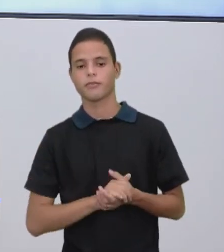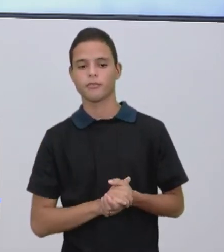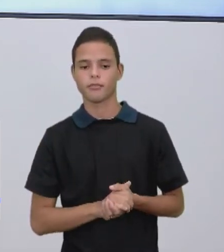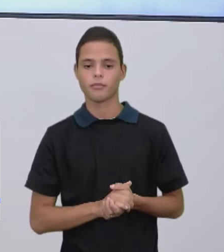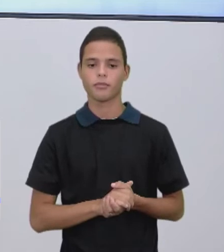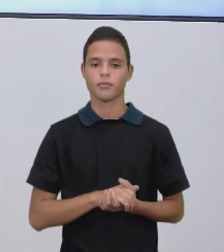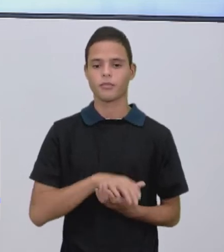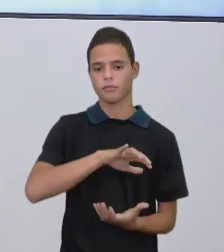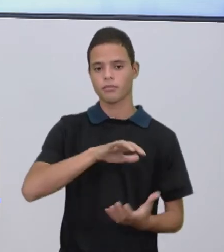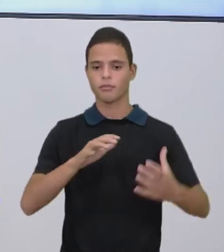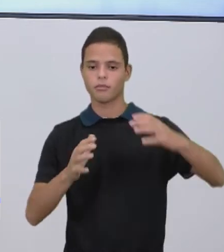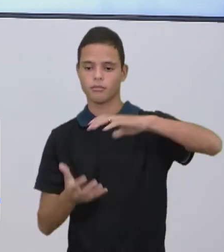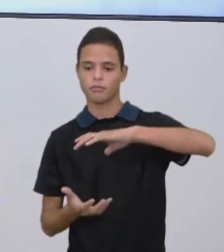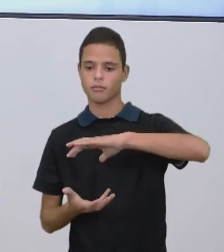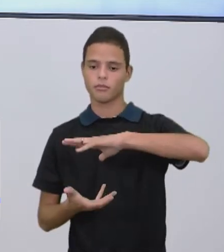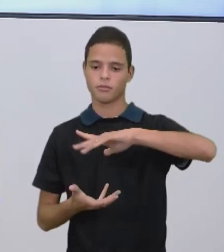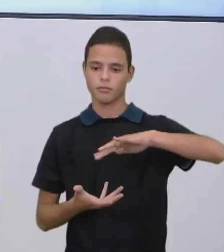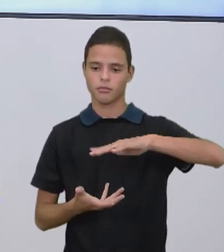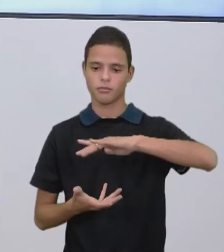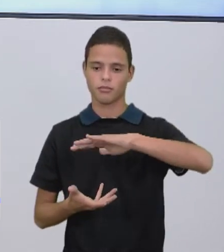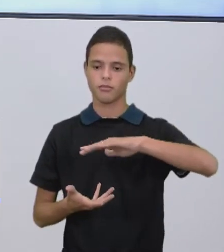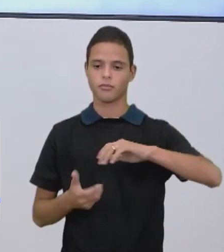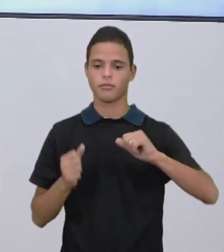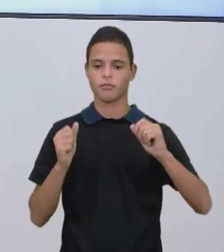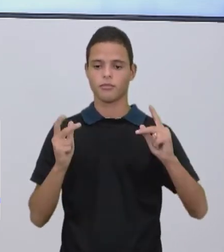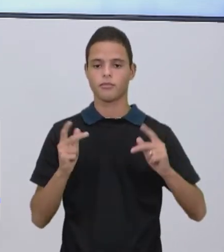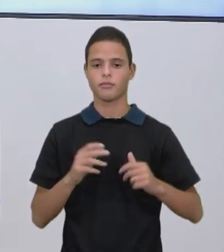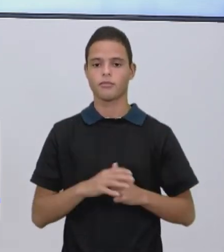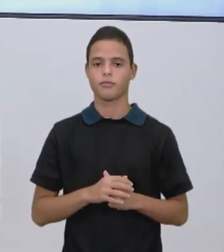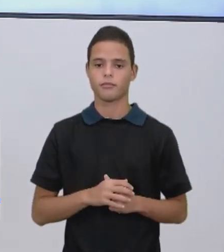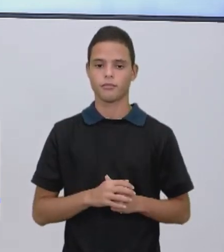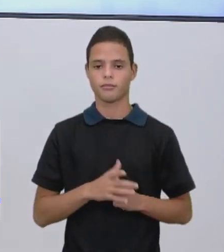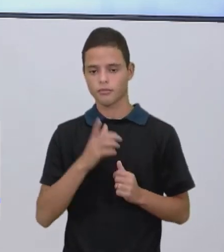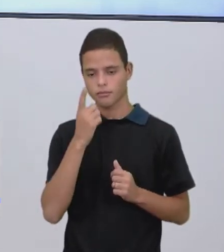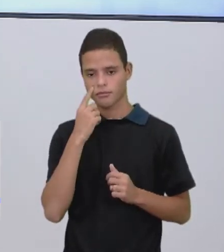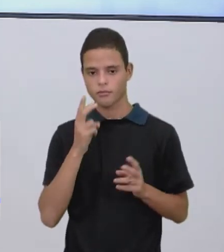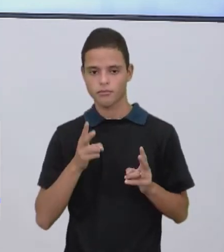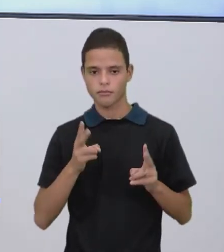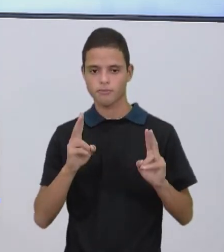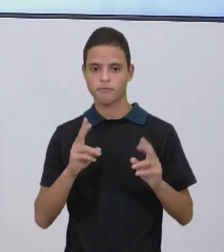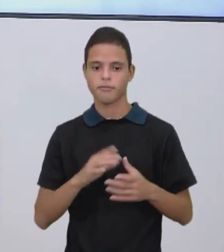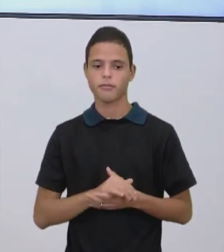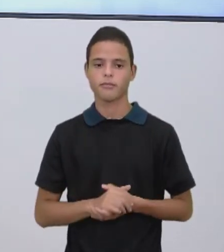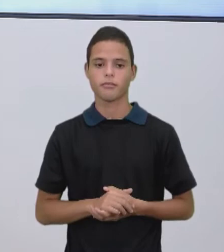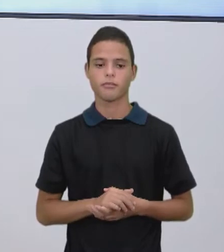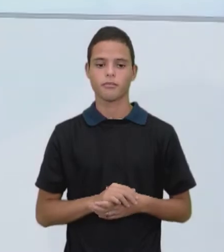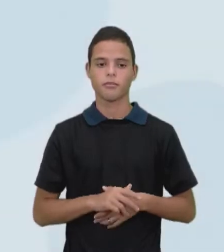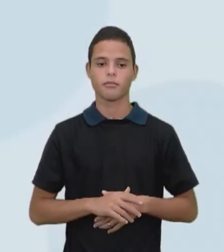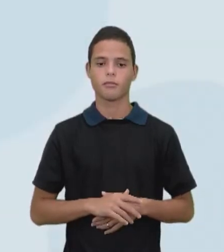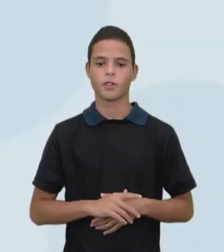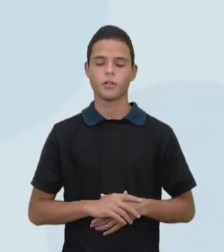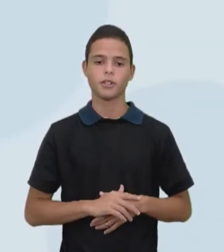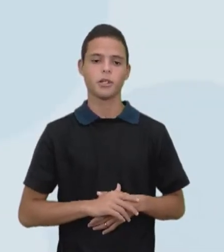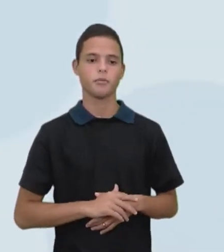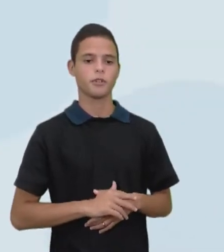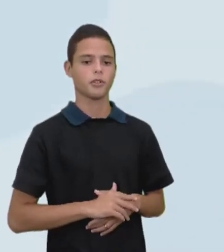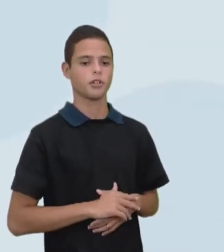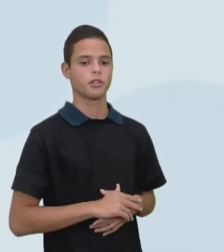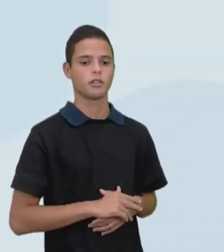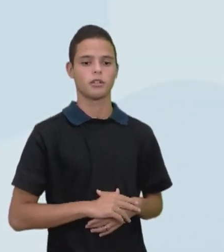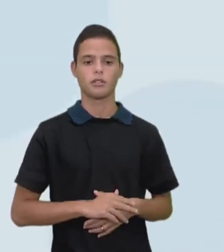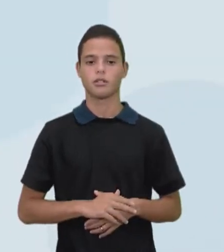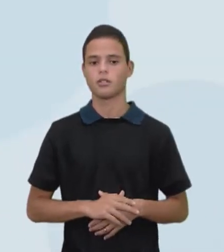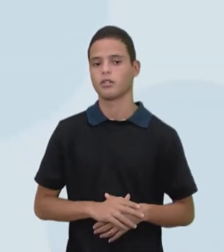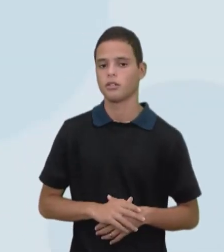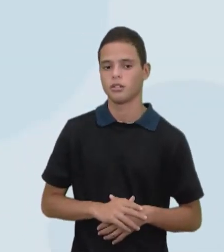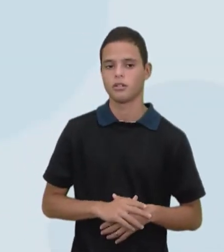nos próximos vídeos aí da semana que vem, beleza? Vamos dar seguimento, ó. Você, estudante, se você quiser saber mais sobre